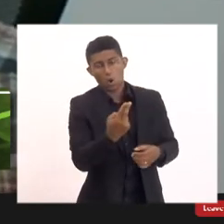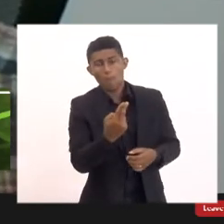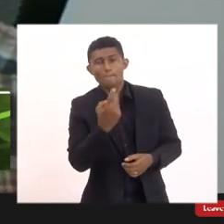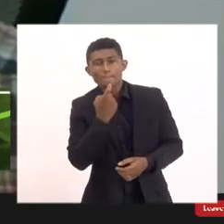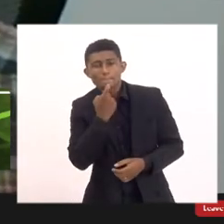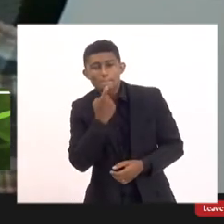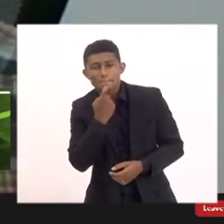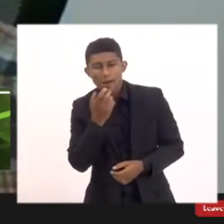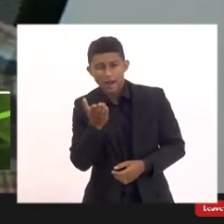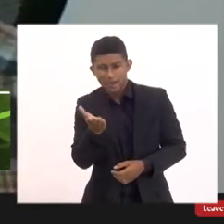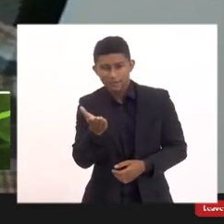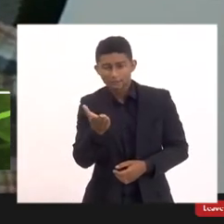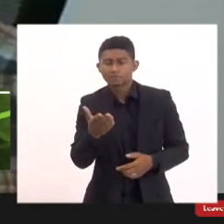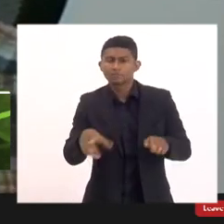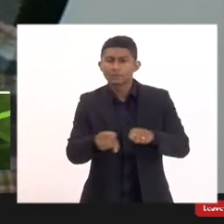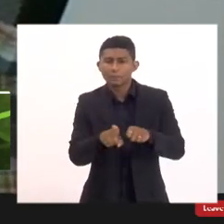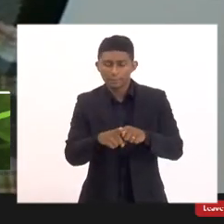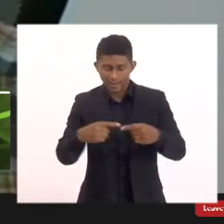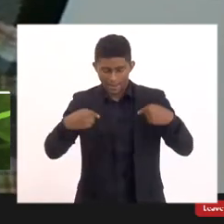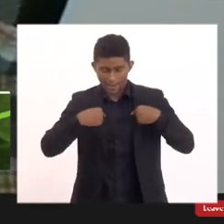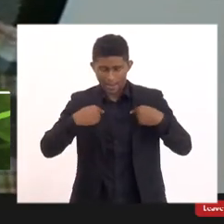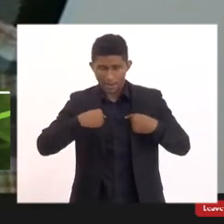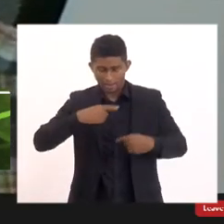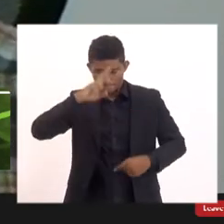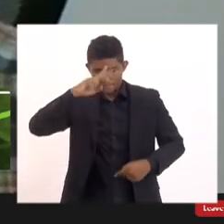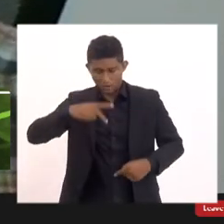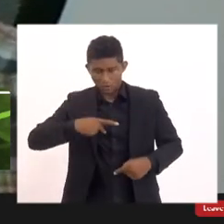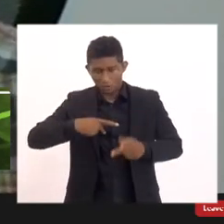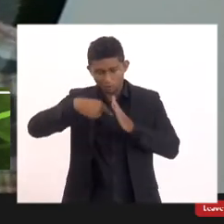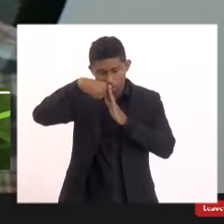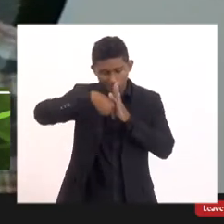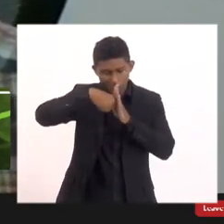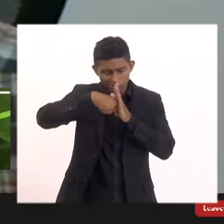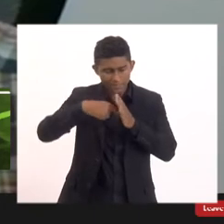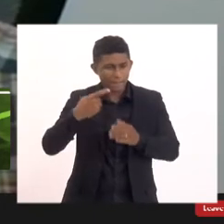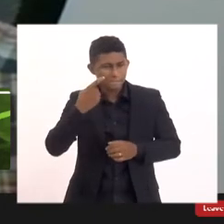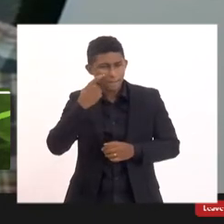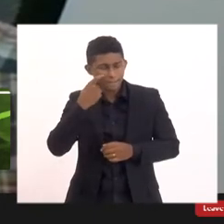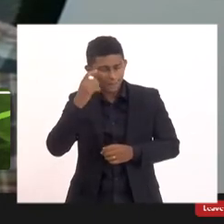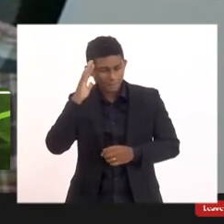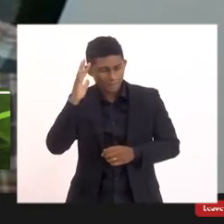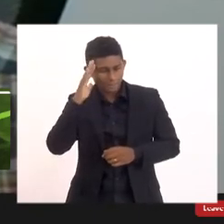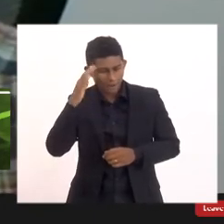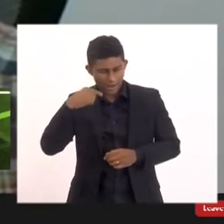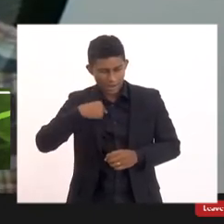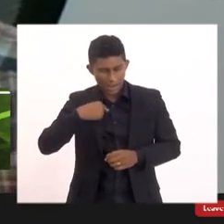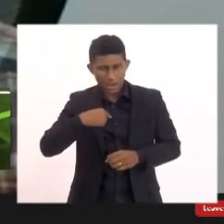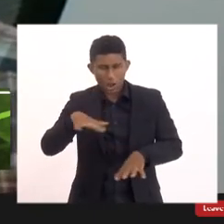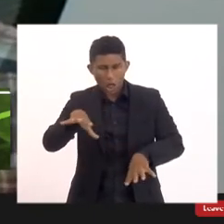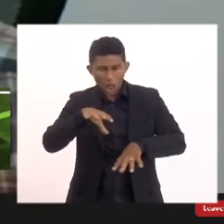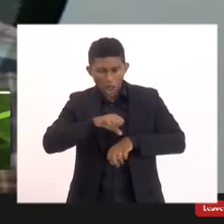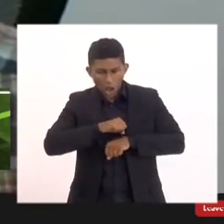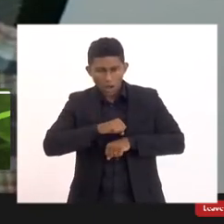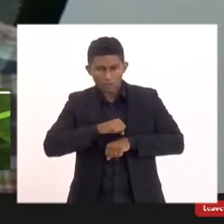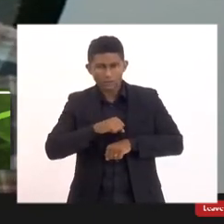autoteste é uma questão também fundamental, ela precisa ser entendida dessa forma, embora no Brasil o autoteste não